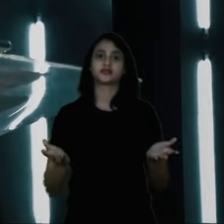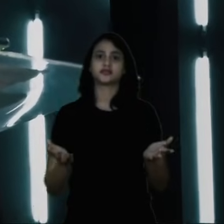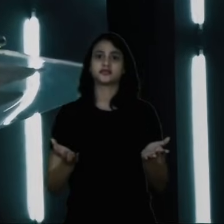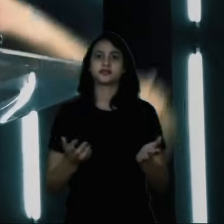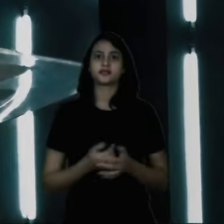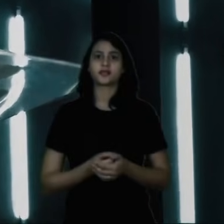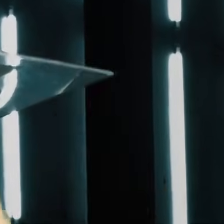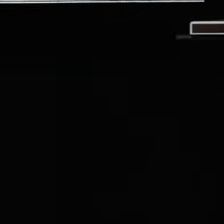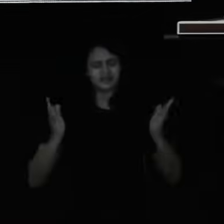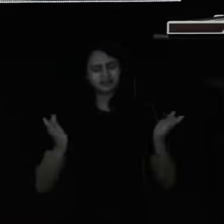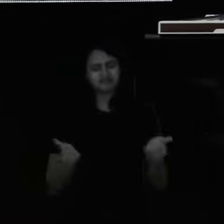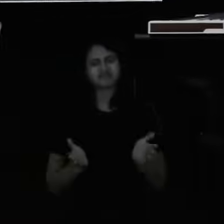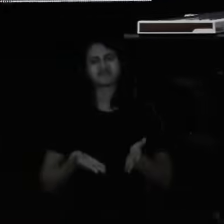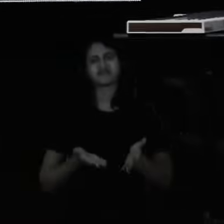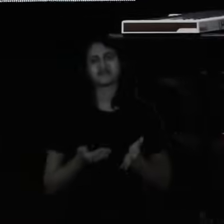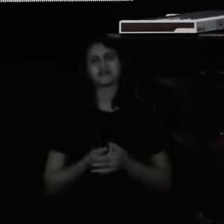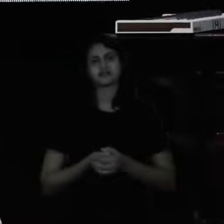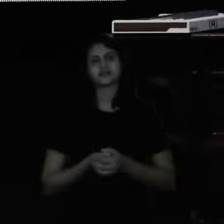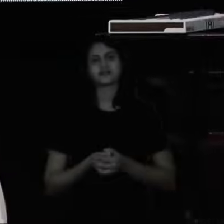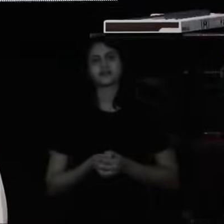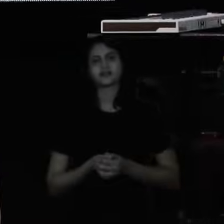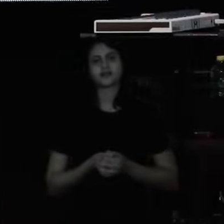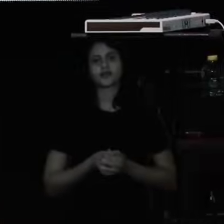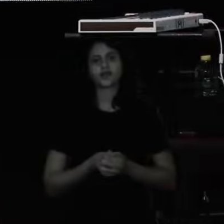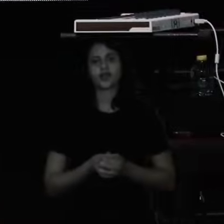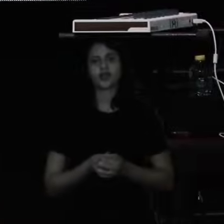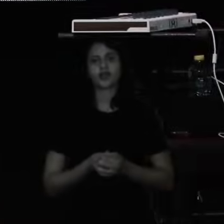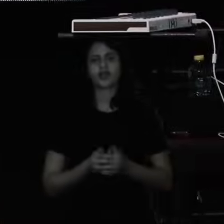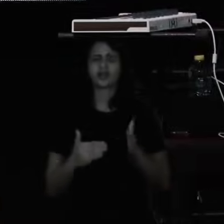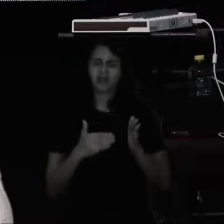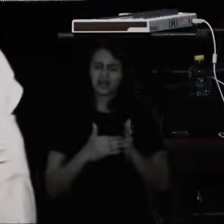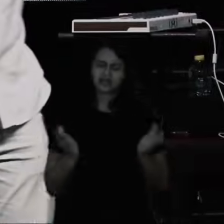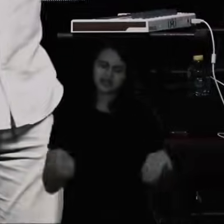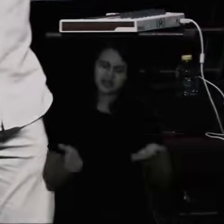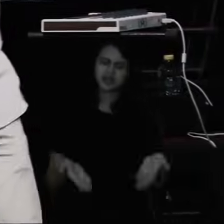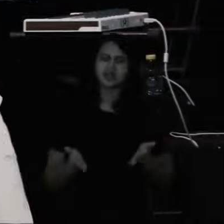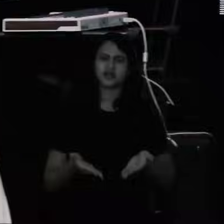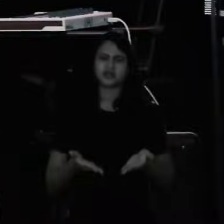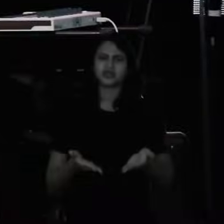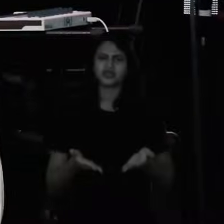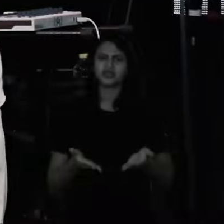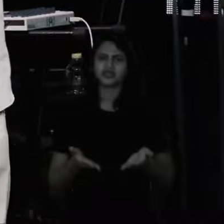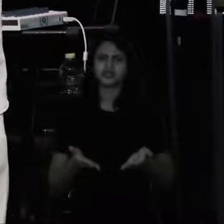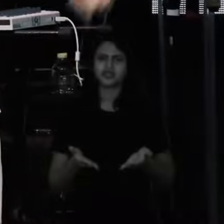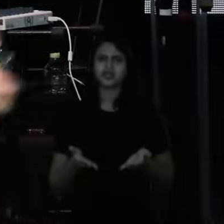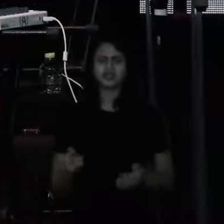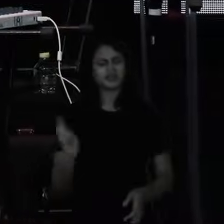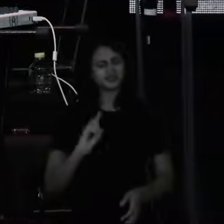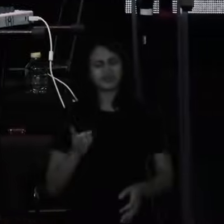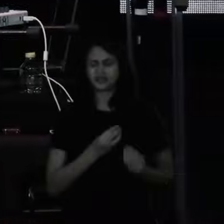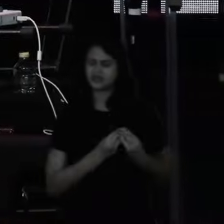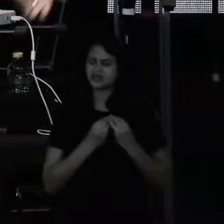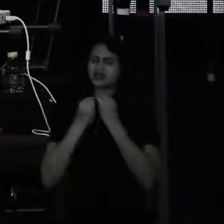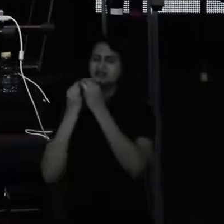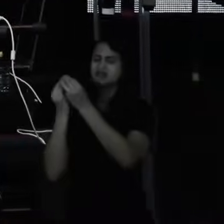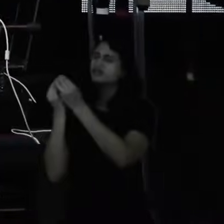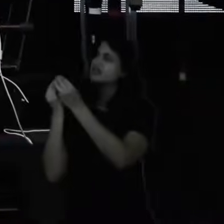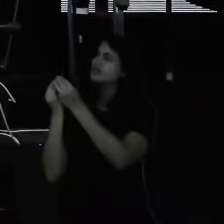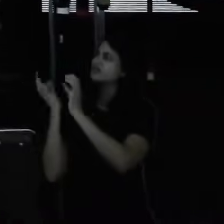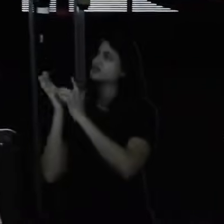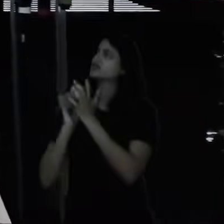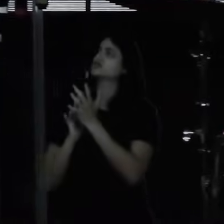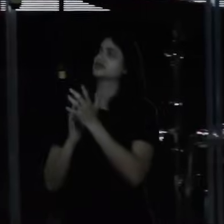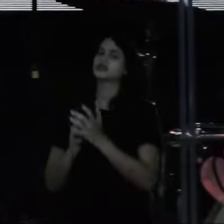Até hoje. Até hoje você não se entregou ao amor dEle. Até